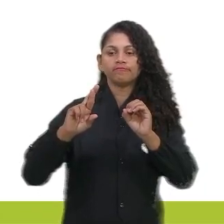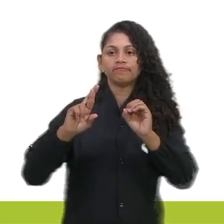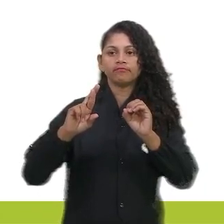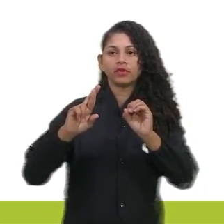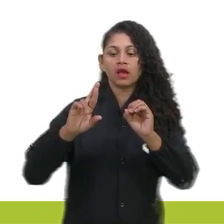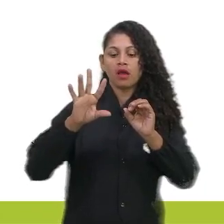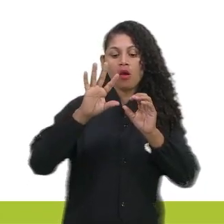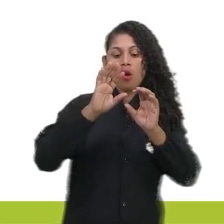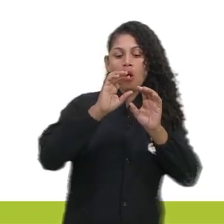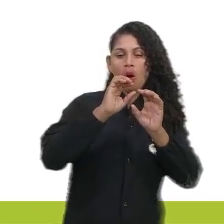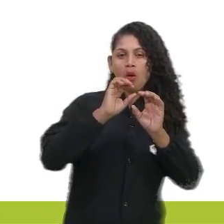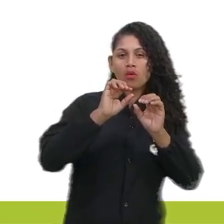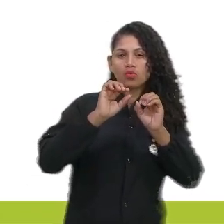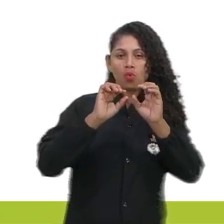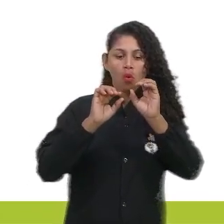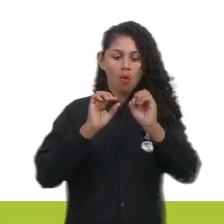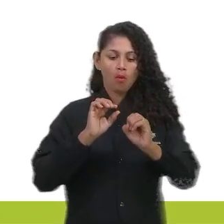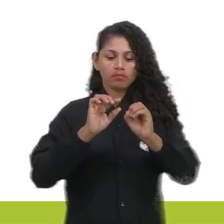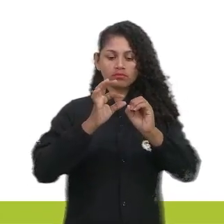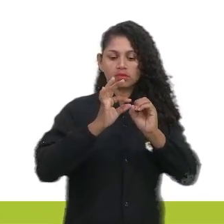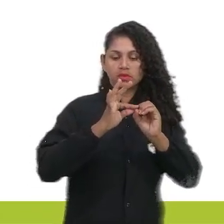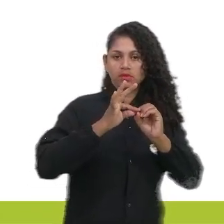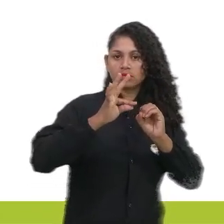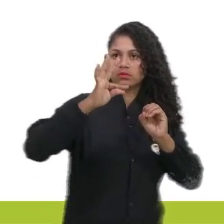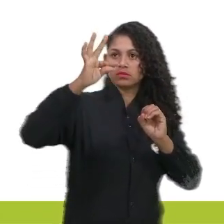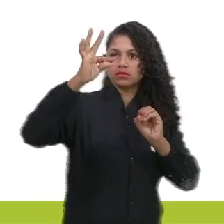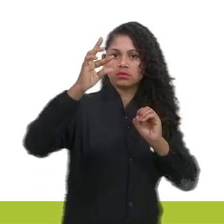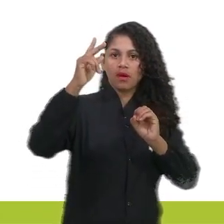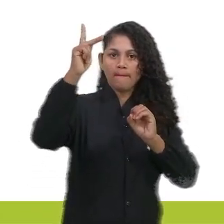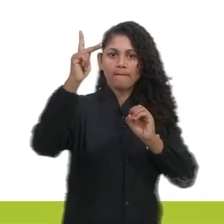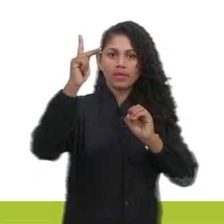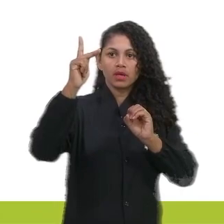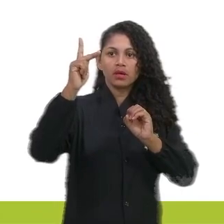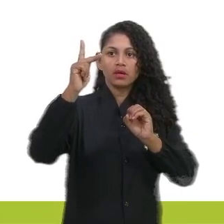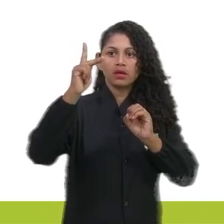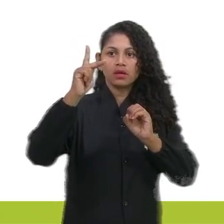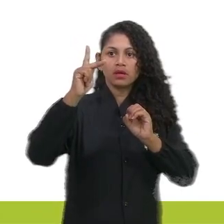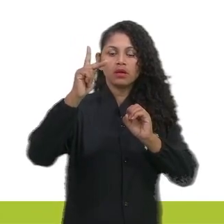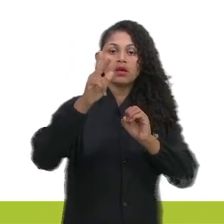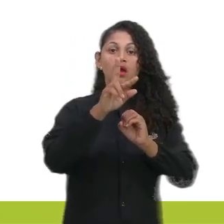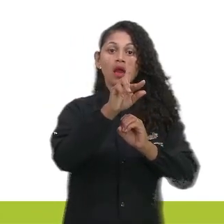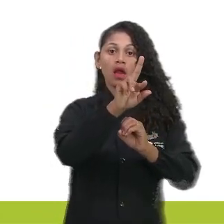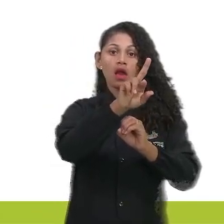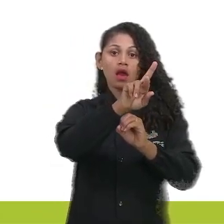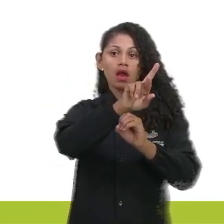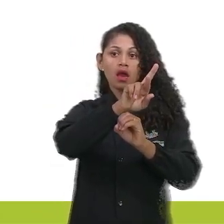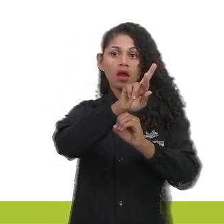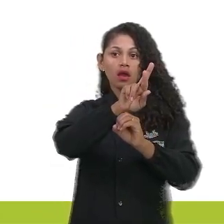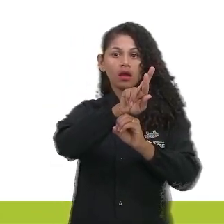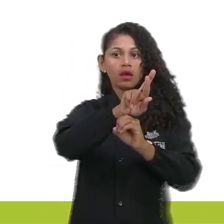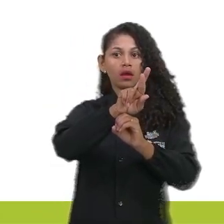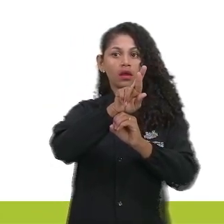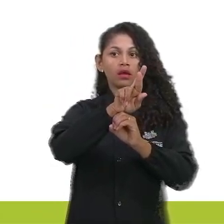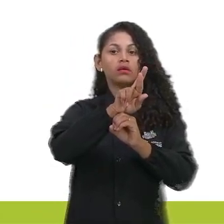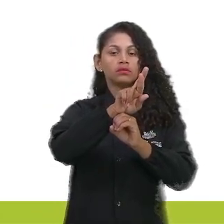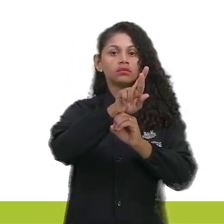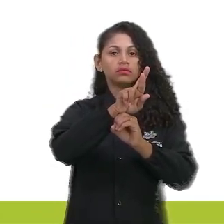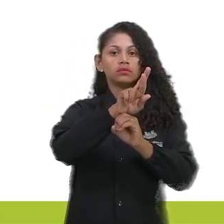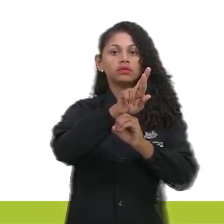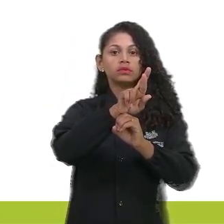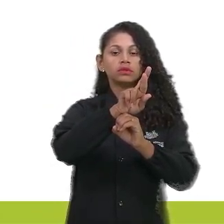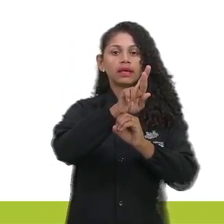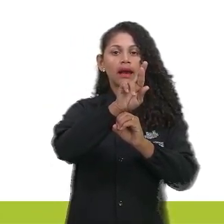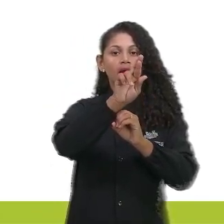P. Se eu ligar esse ponto O até esse ponto aqui, que eu vou dizer que é A, esse ponto